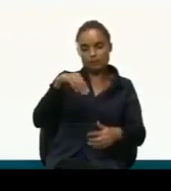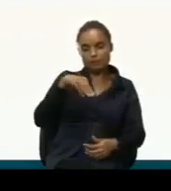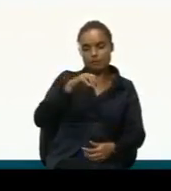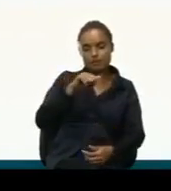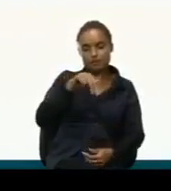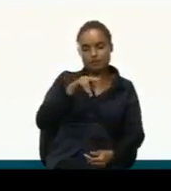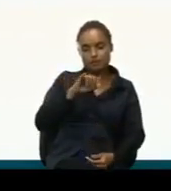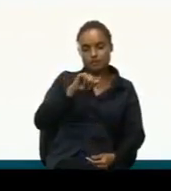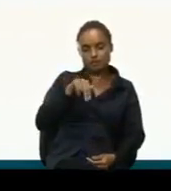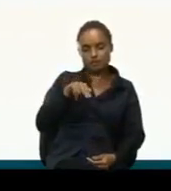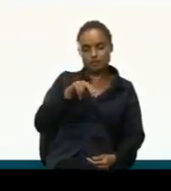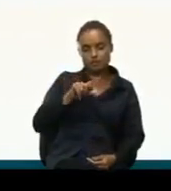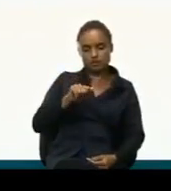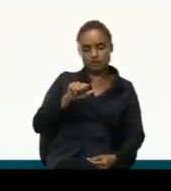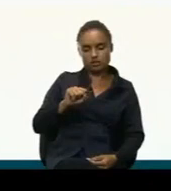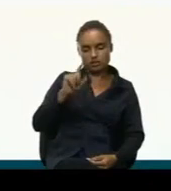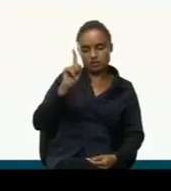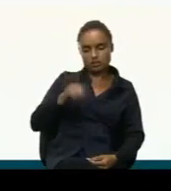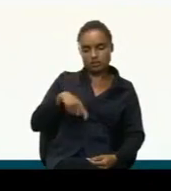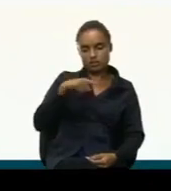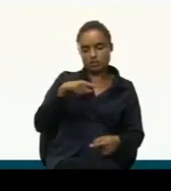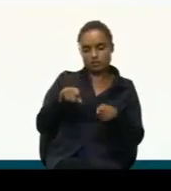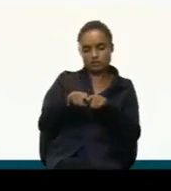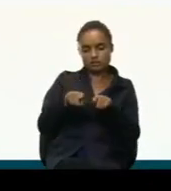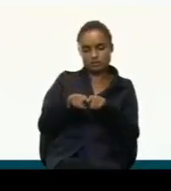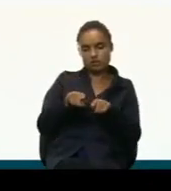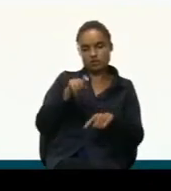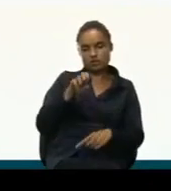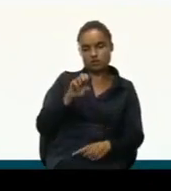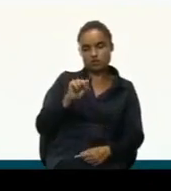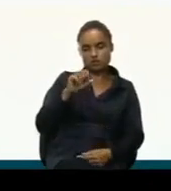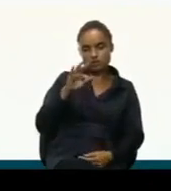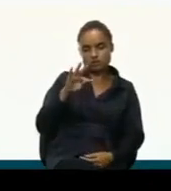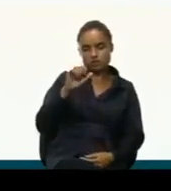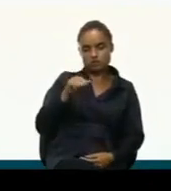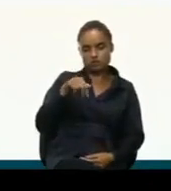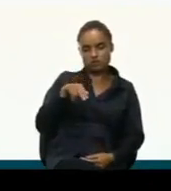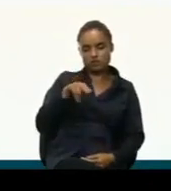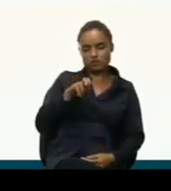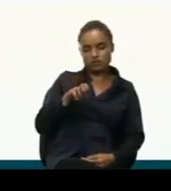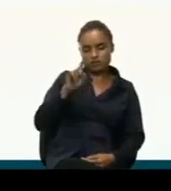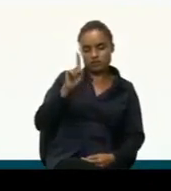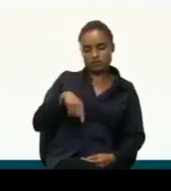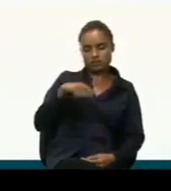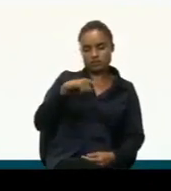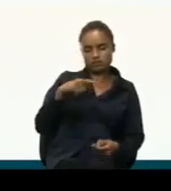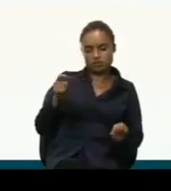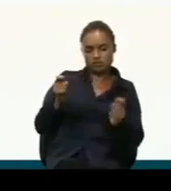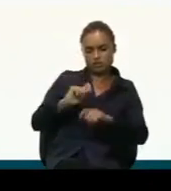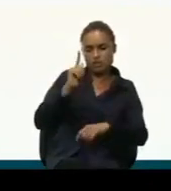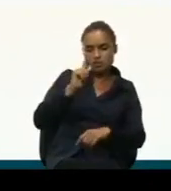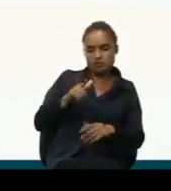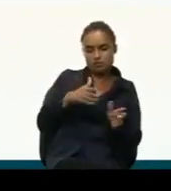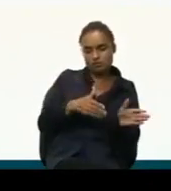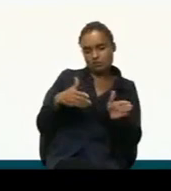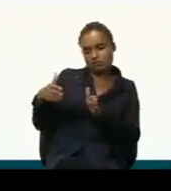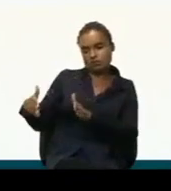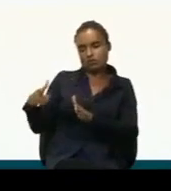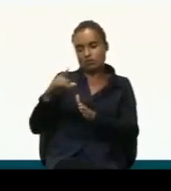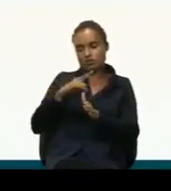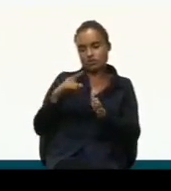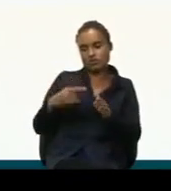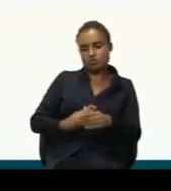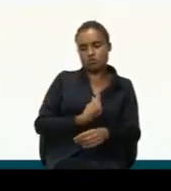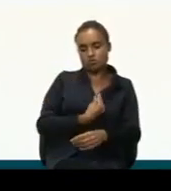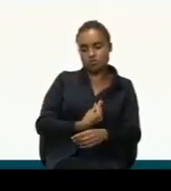trabalhar. O que mais? Aqui fica o estoque, né? Aqui ficavam as casas dos moradores que residiam no